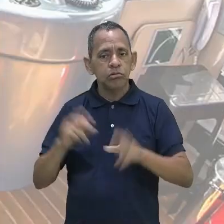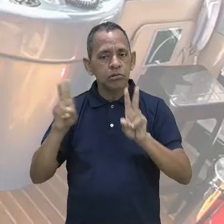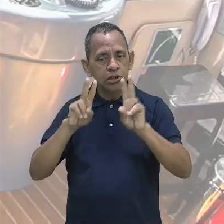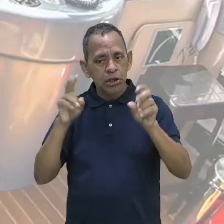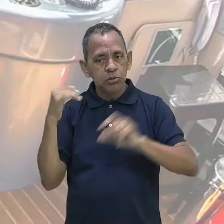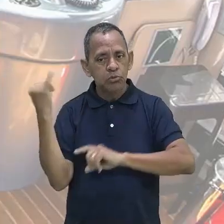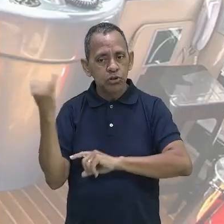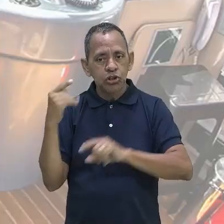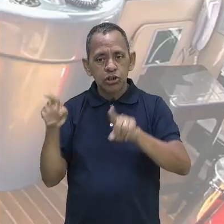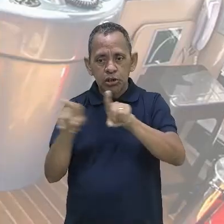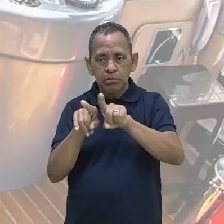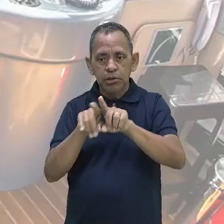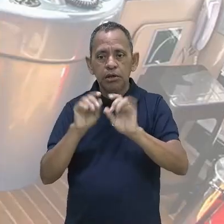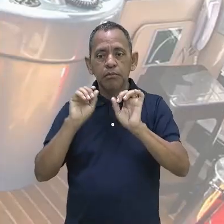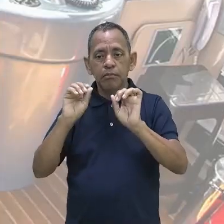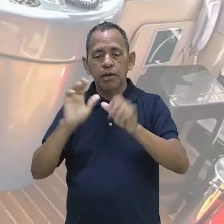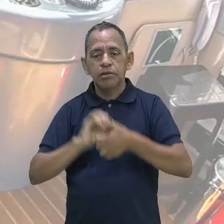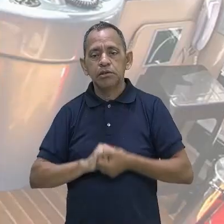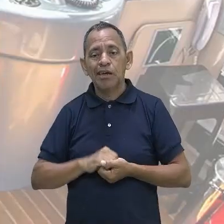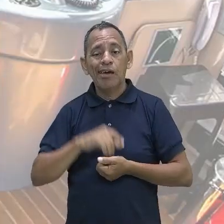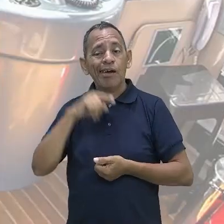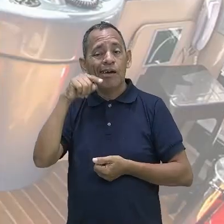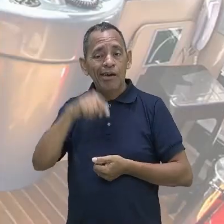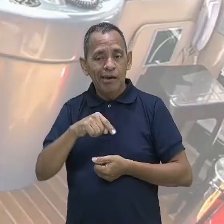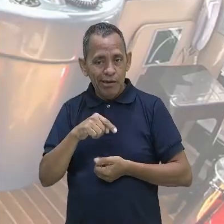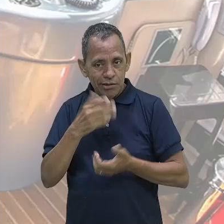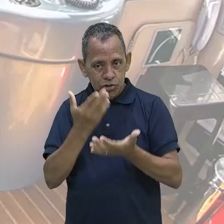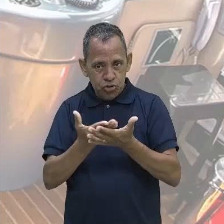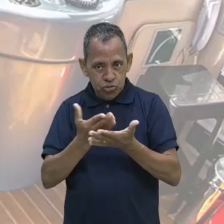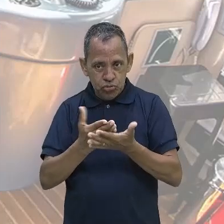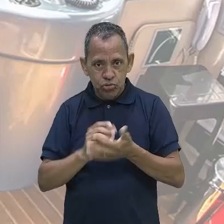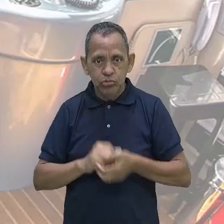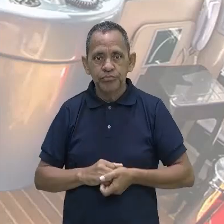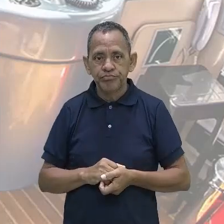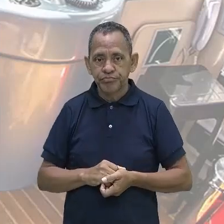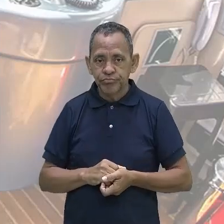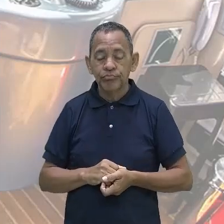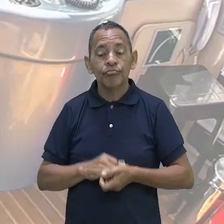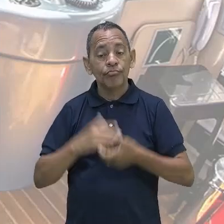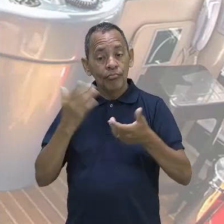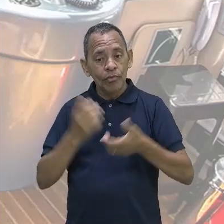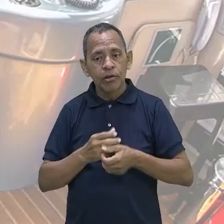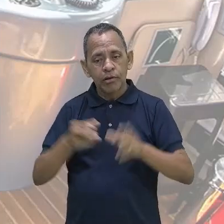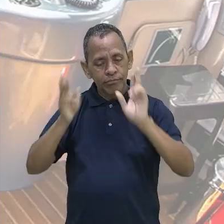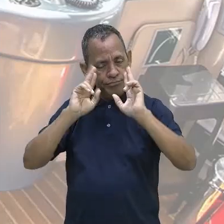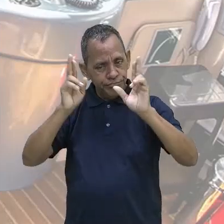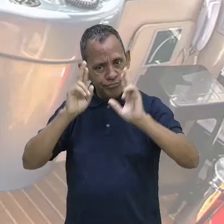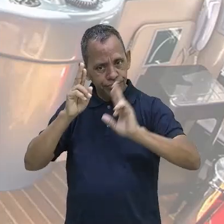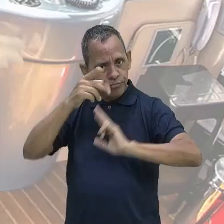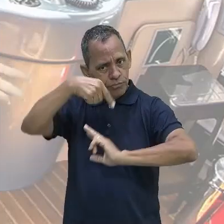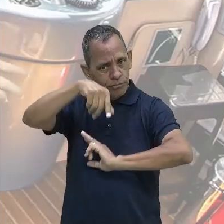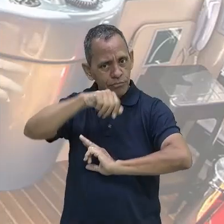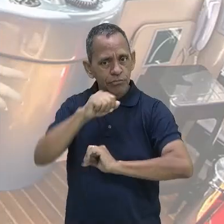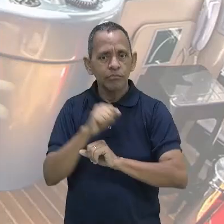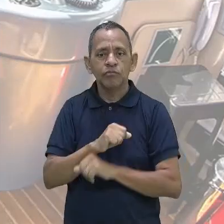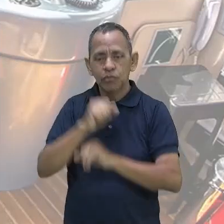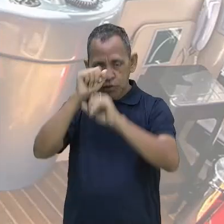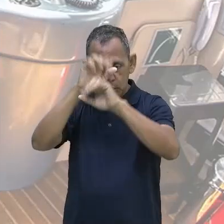o princípio de Pascal. Muito bem, pessoal. Eu espero que vocês tenham entendido e